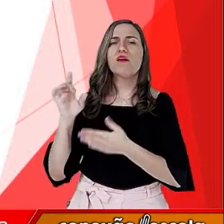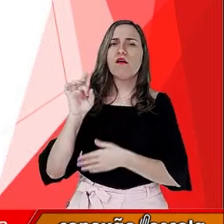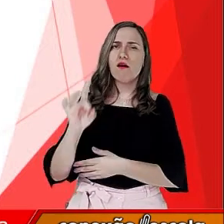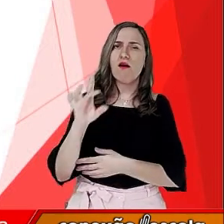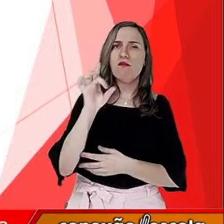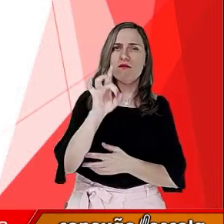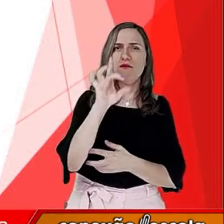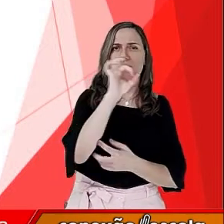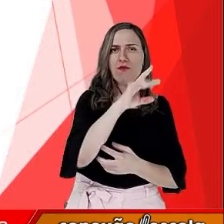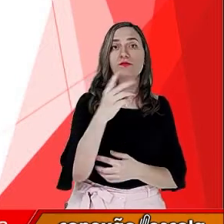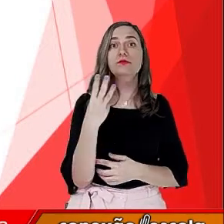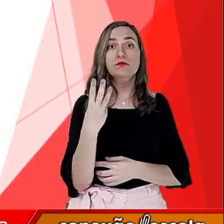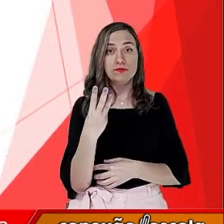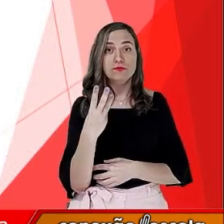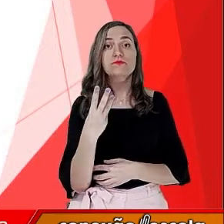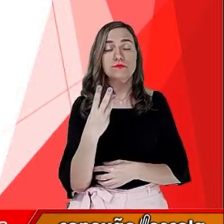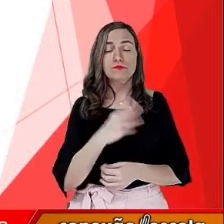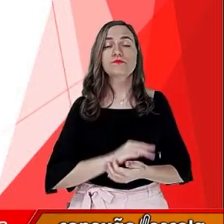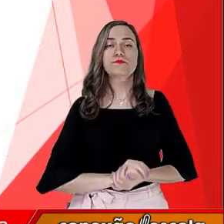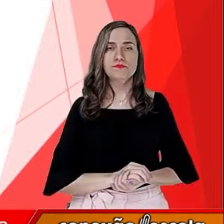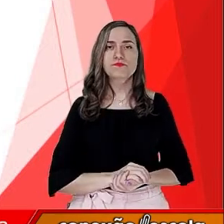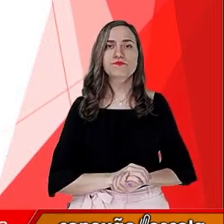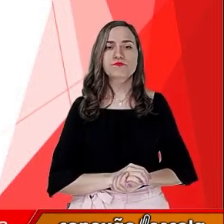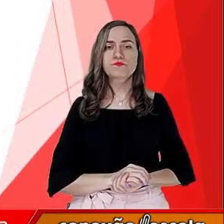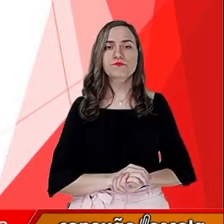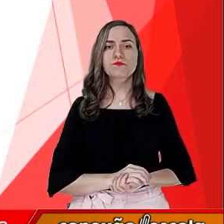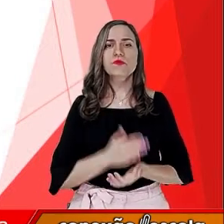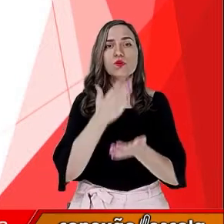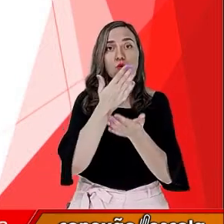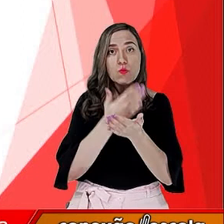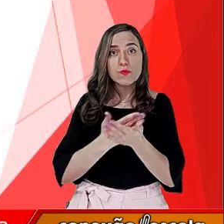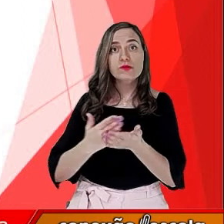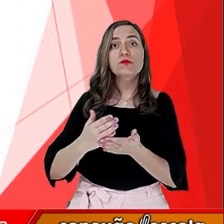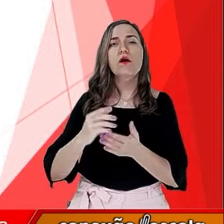desses 3 triângulos. Tomando por base o triângulo